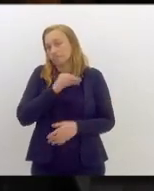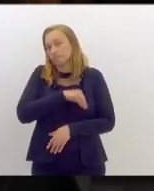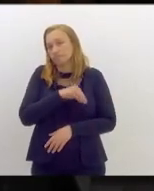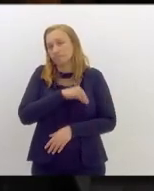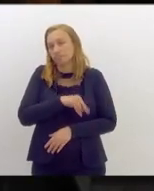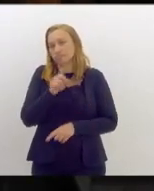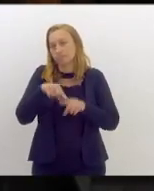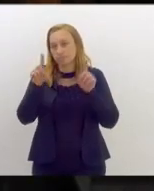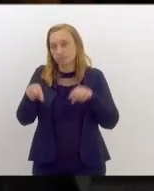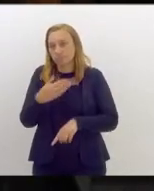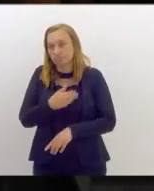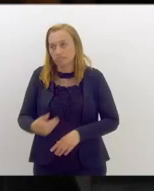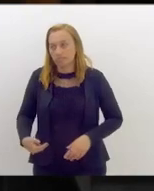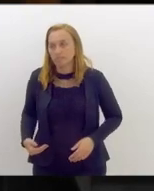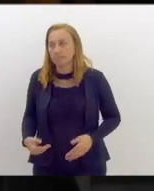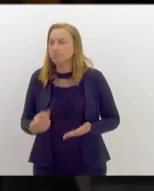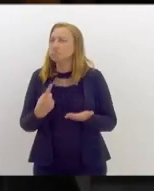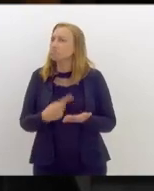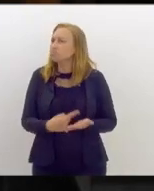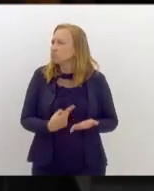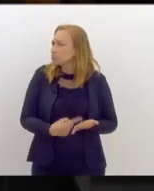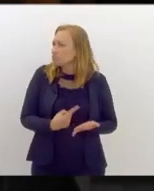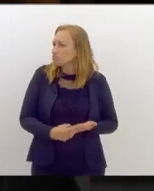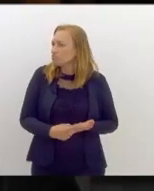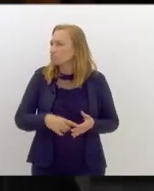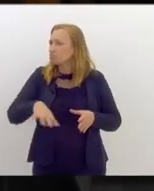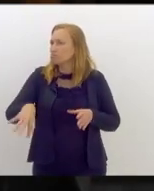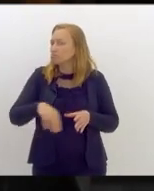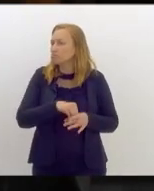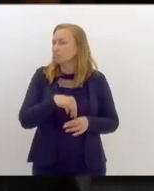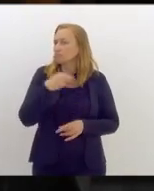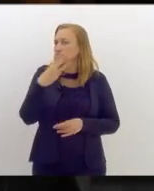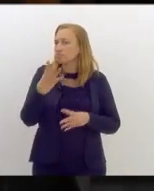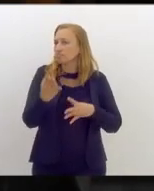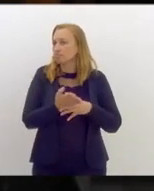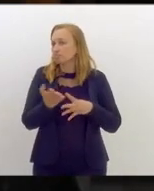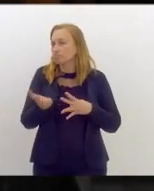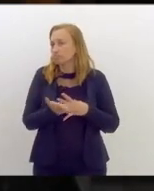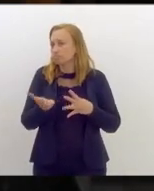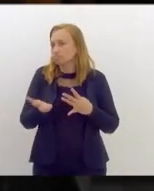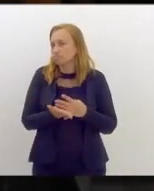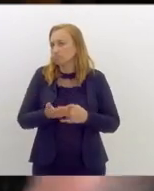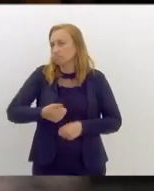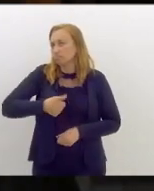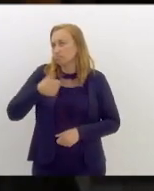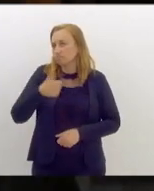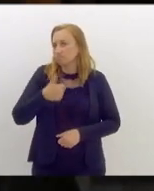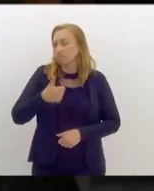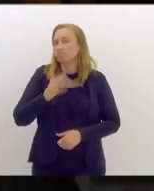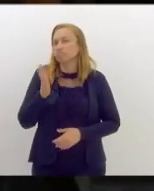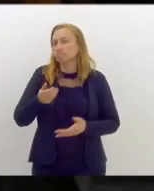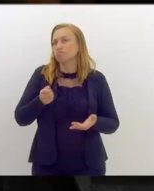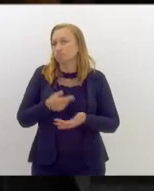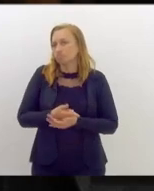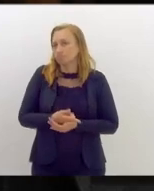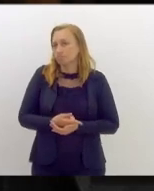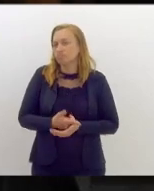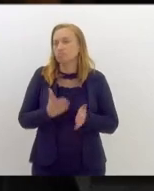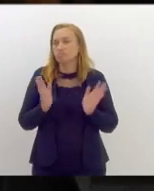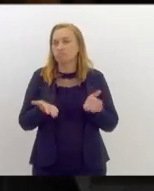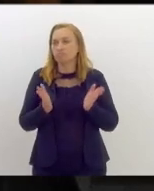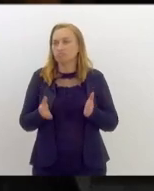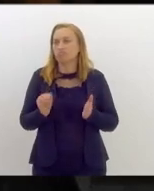públicos esse acordo incluía três parcelas a primeira já foi paga e agora